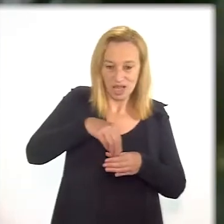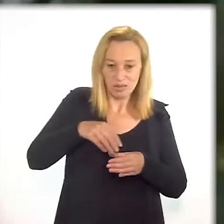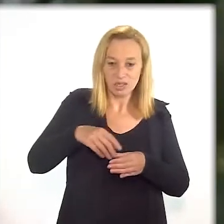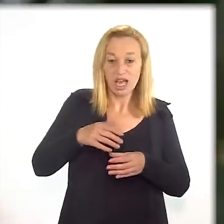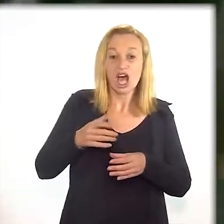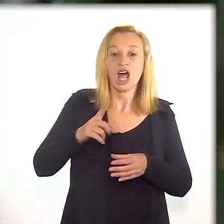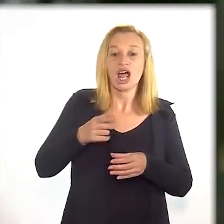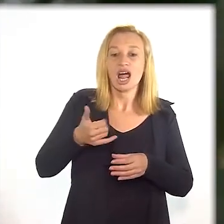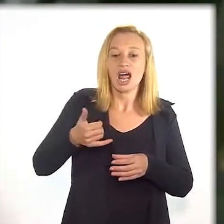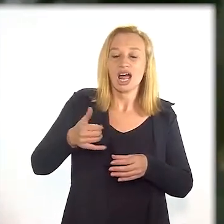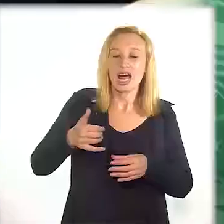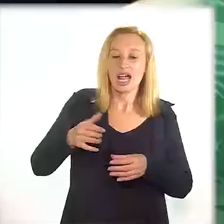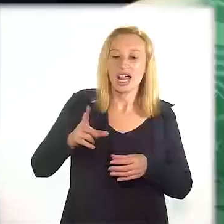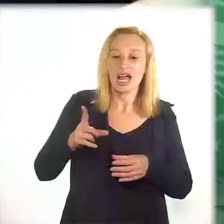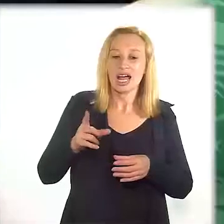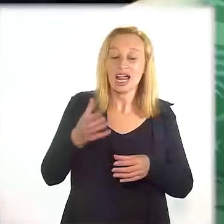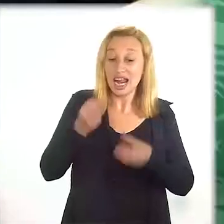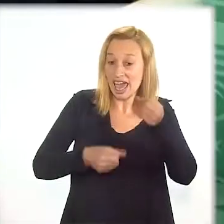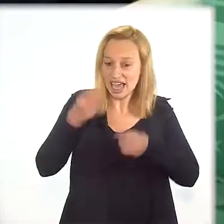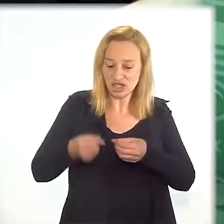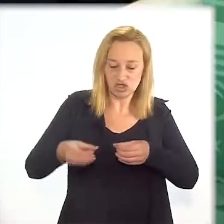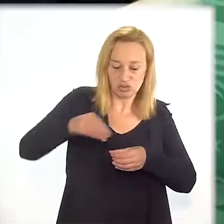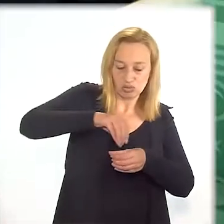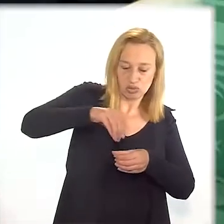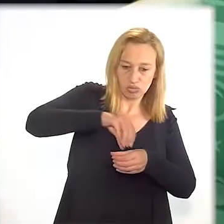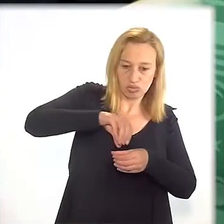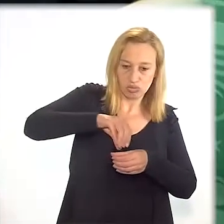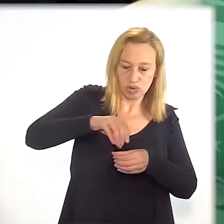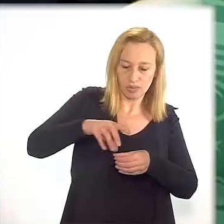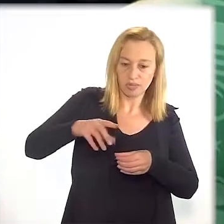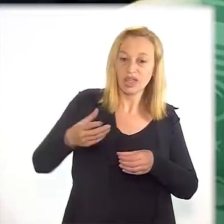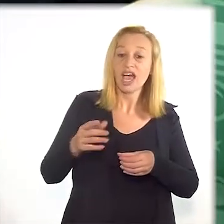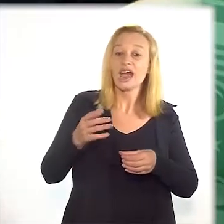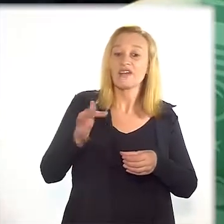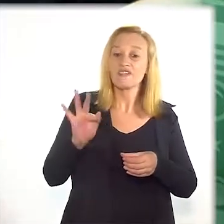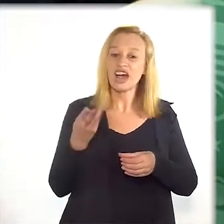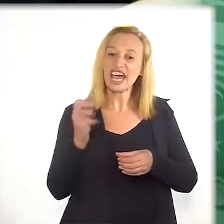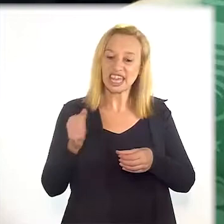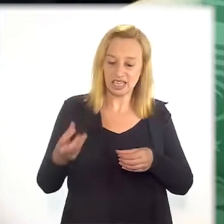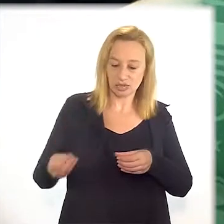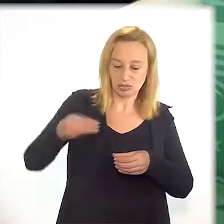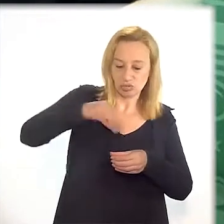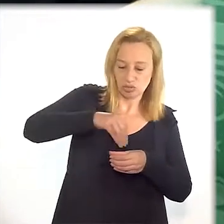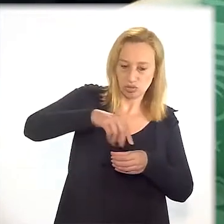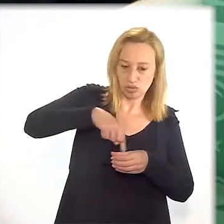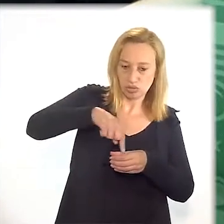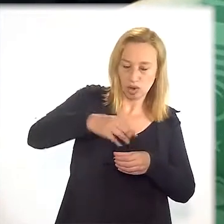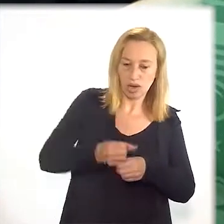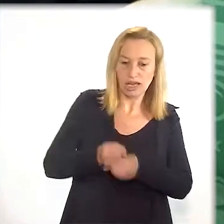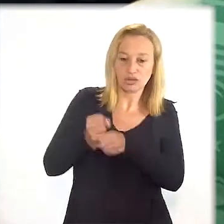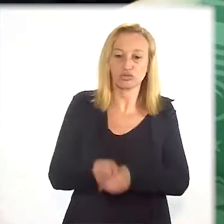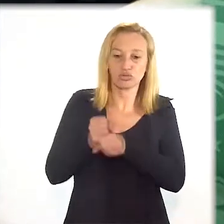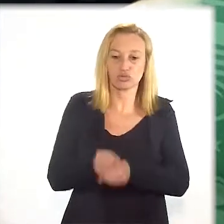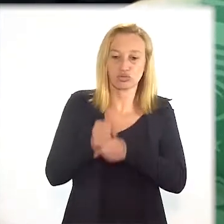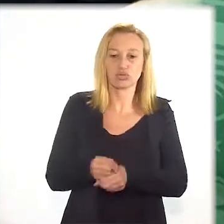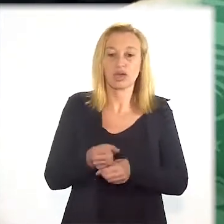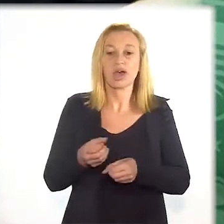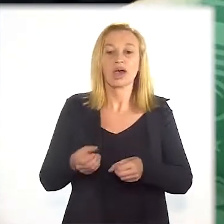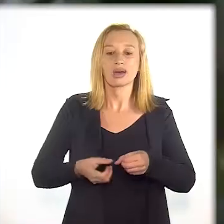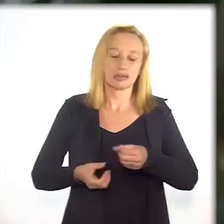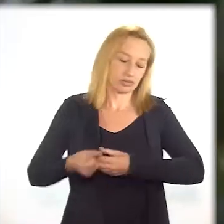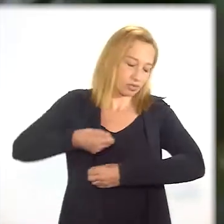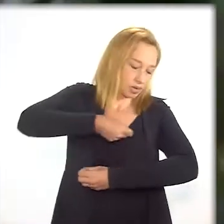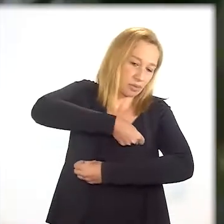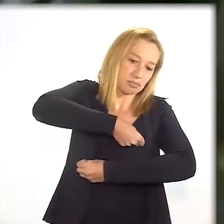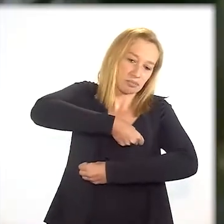gente coloca no leite para criança, essas farinhas são extremamente ricas em açúcar e são alimentos voltados para o